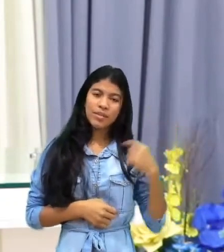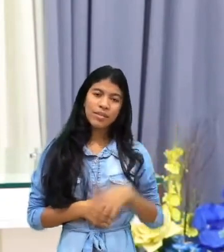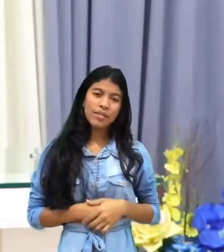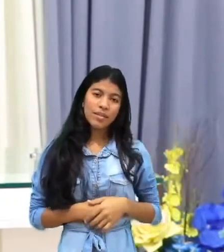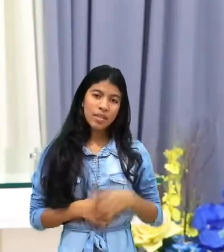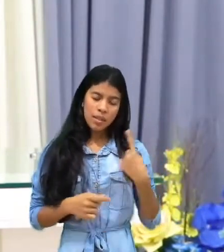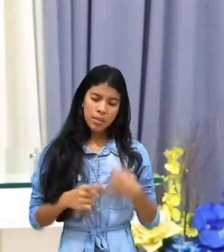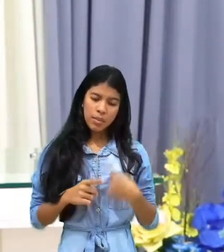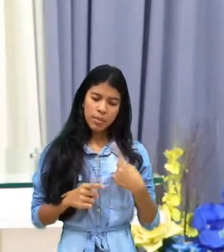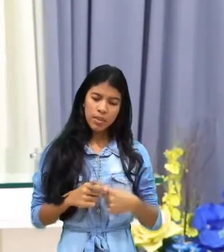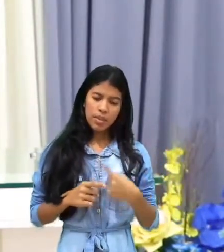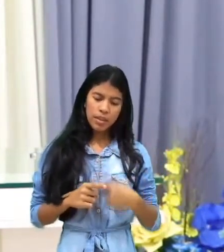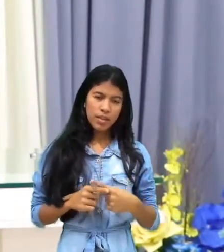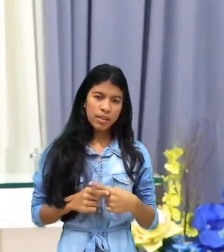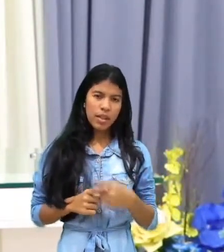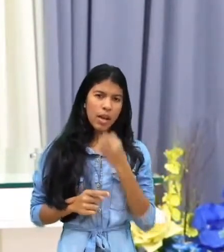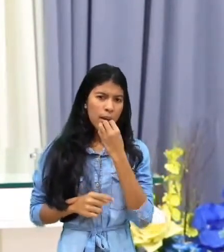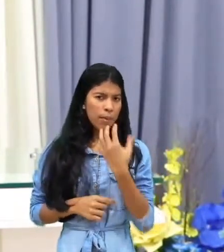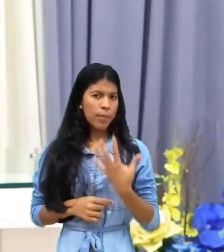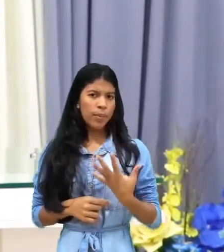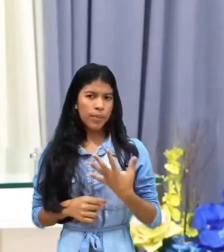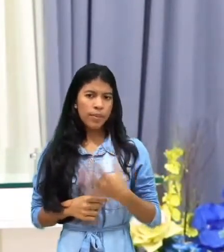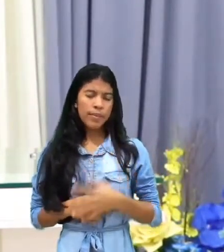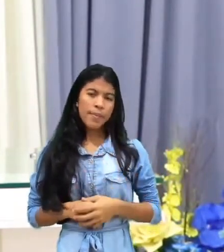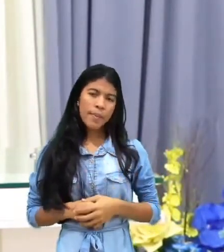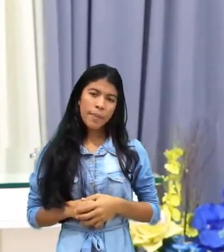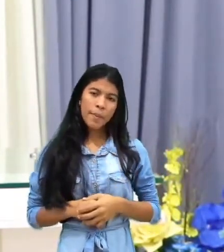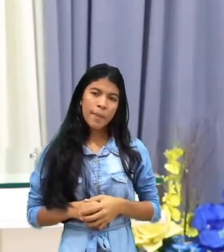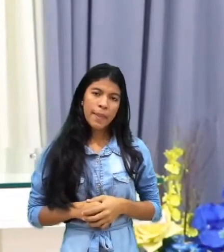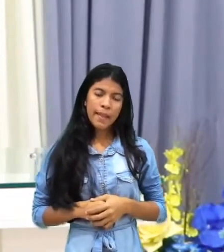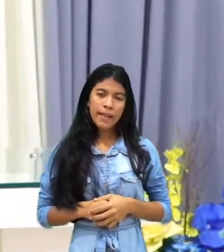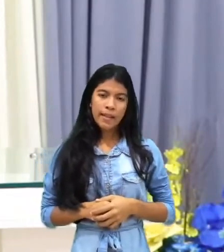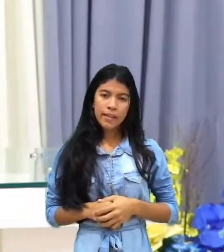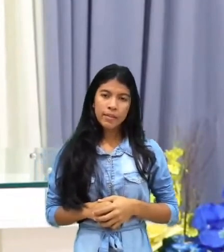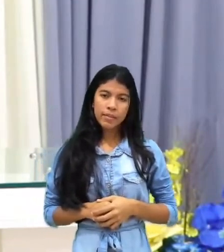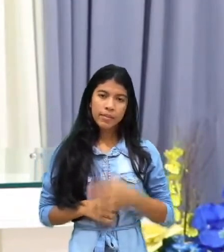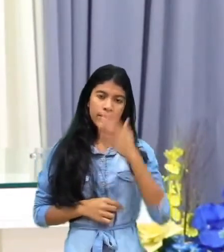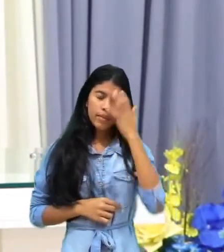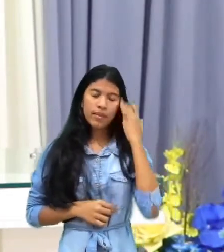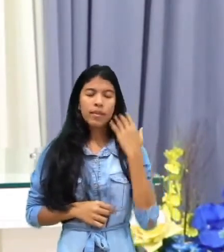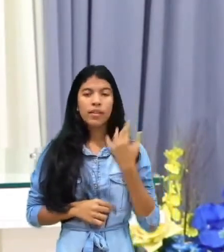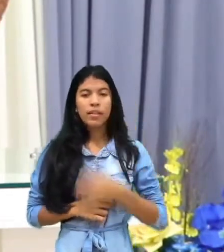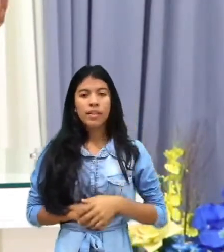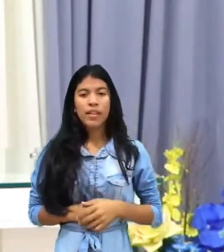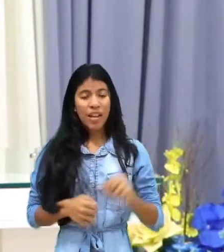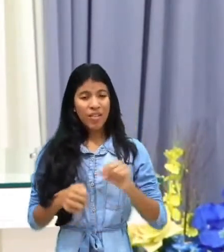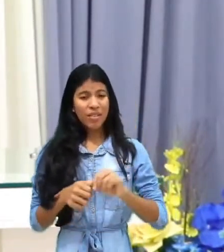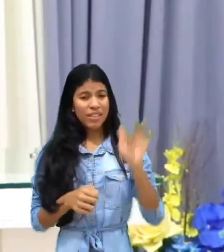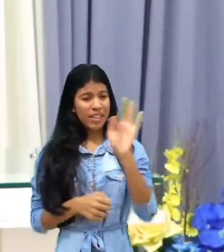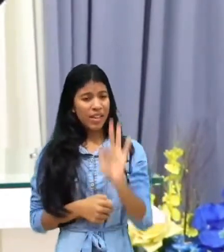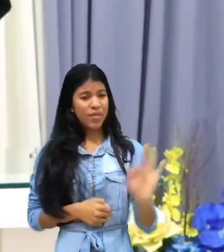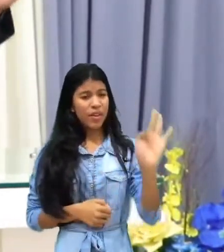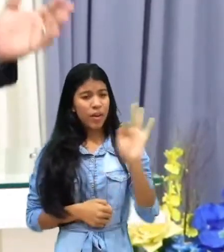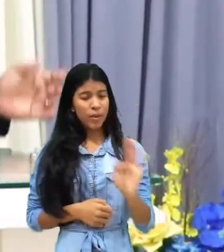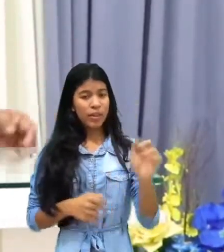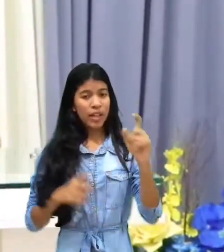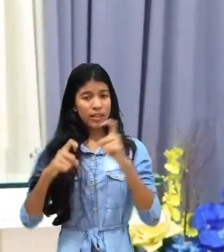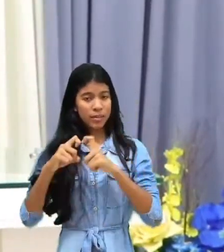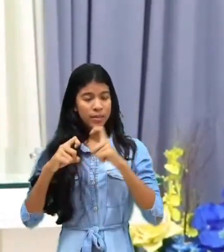aquilo é uma coisa extraordinária. Ele era acadêmico de medicina tinha toda uma estrutura, toda uma